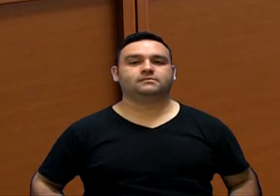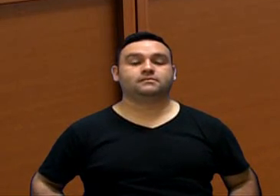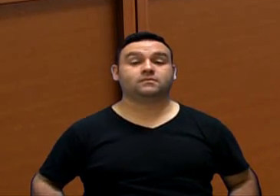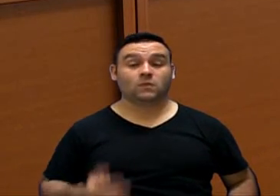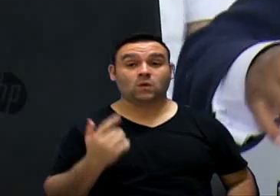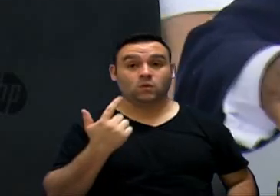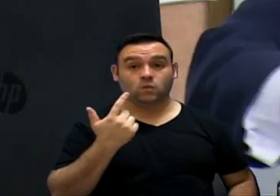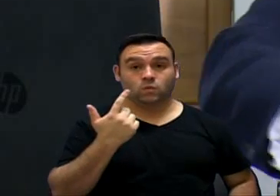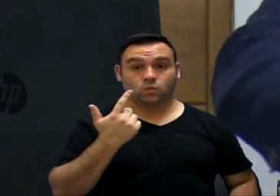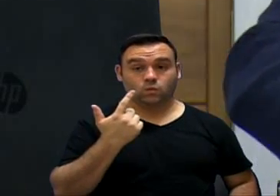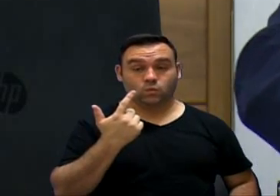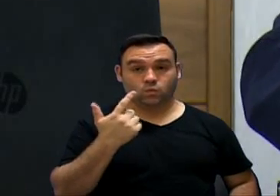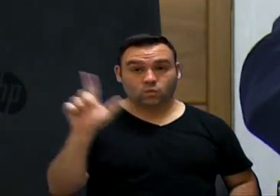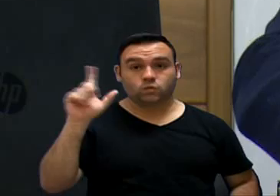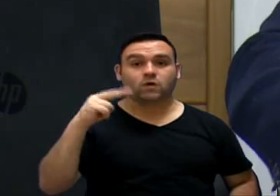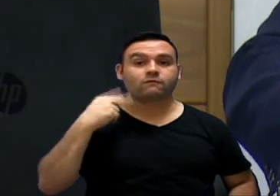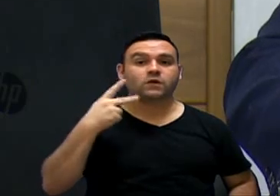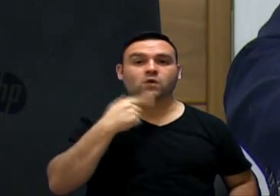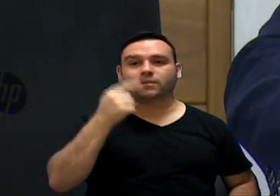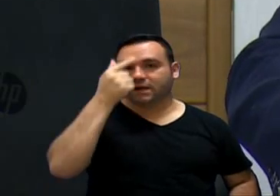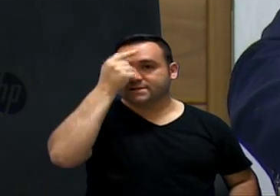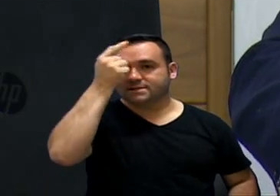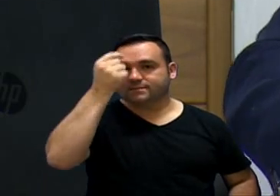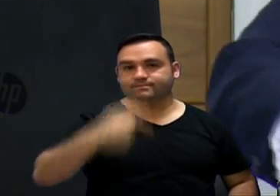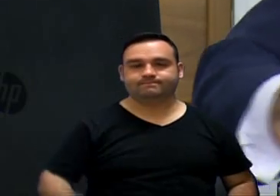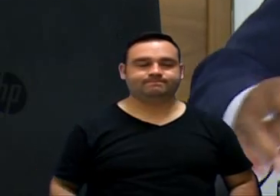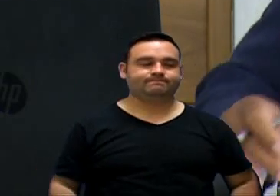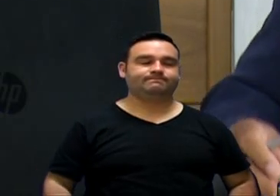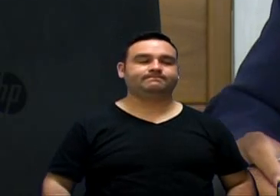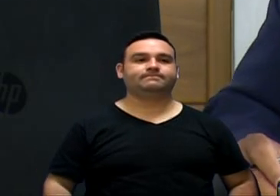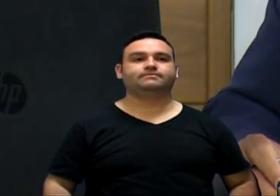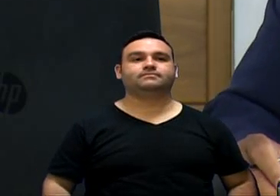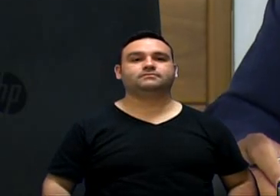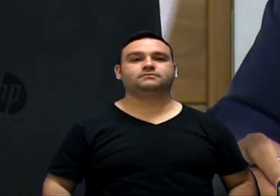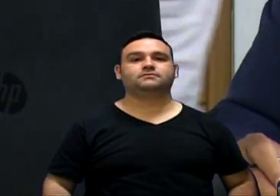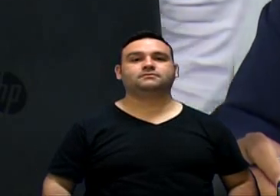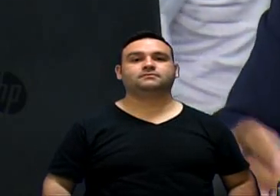O próximo vereador Dila, por favor.